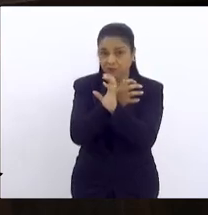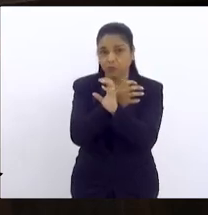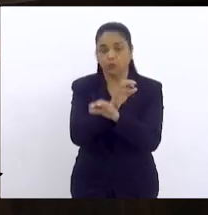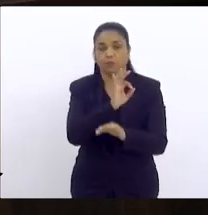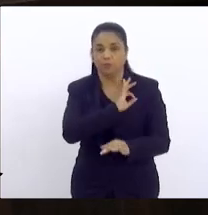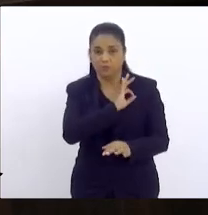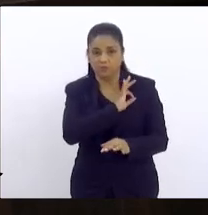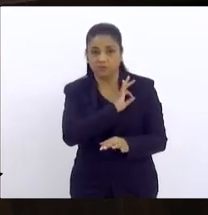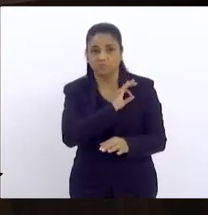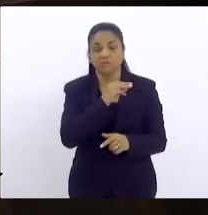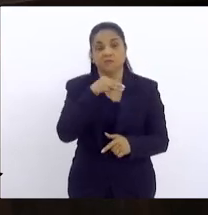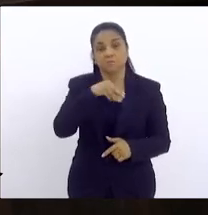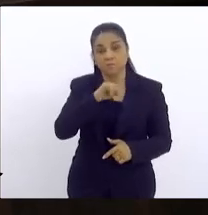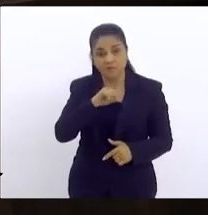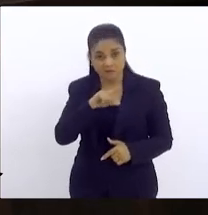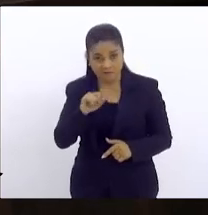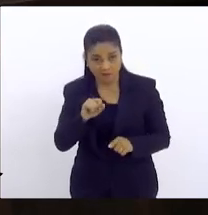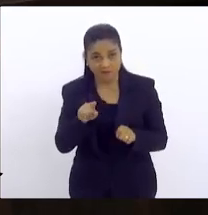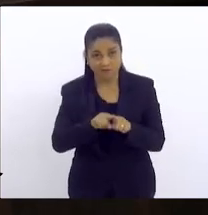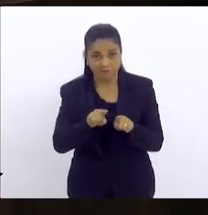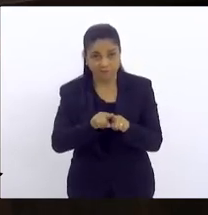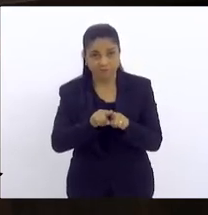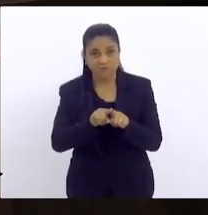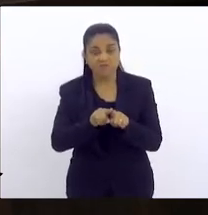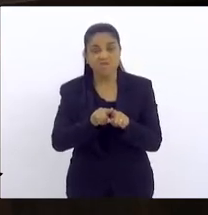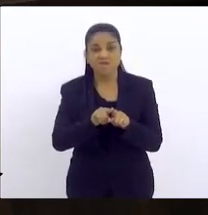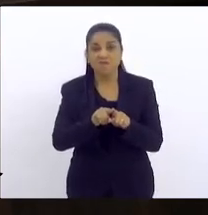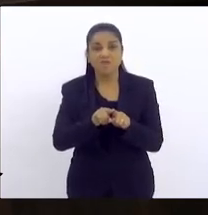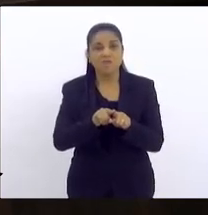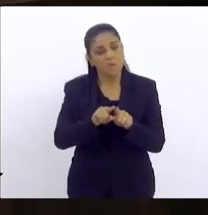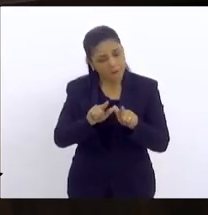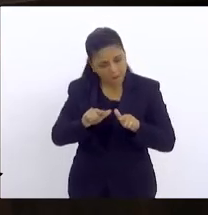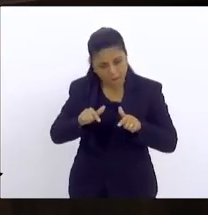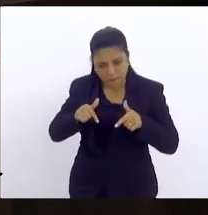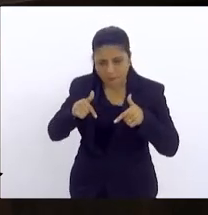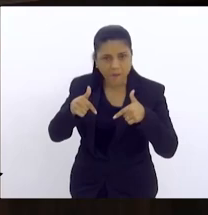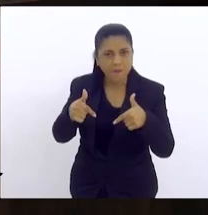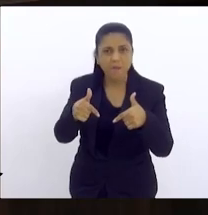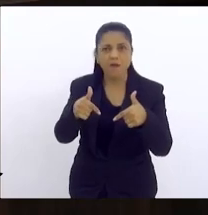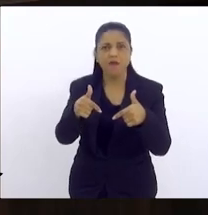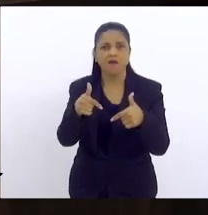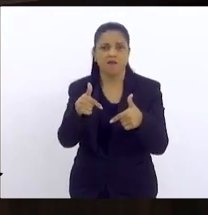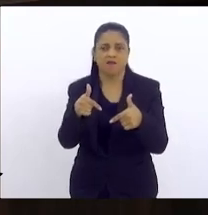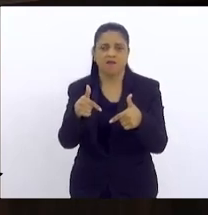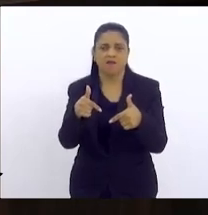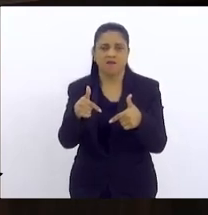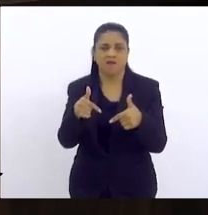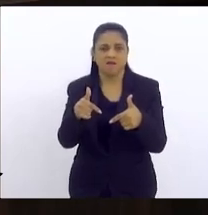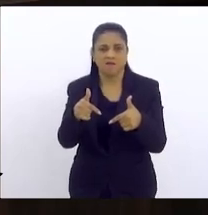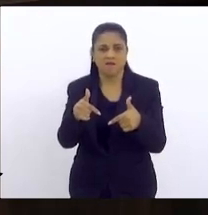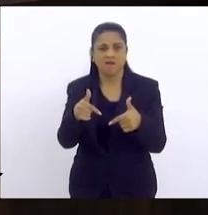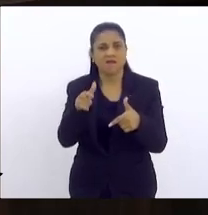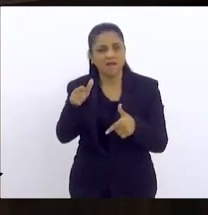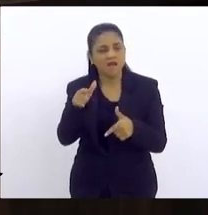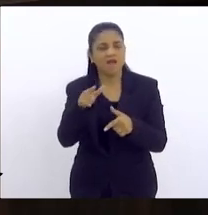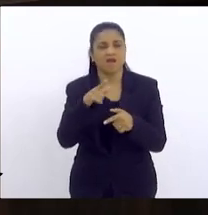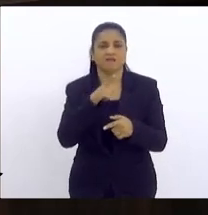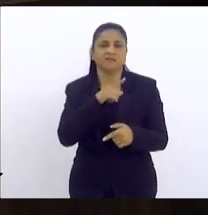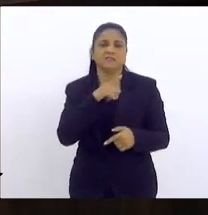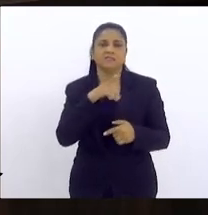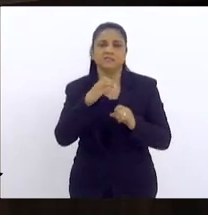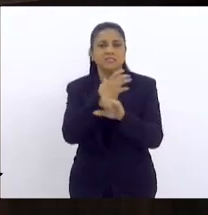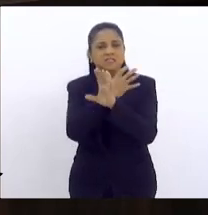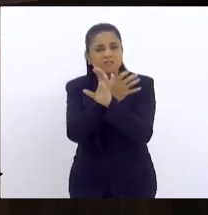falta empenho de energia para resolver os nossos problemas a polícia civil que lá atua a polícia